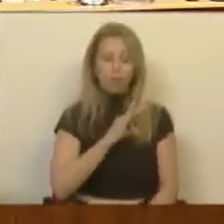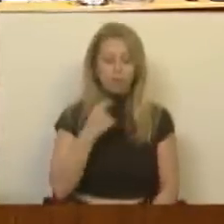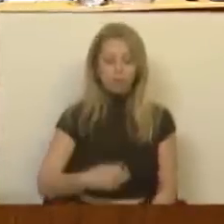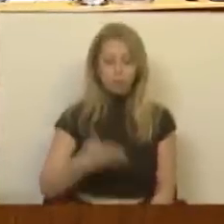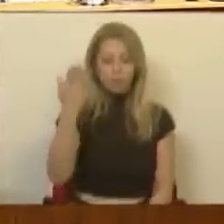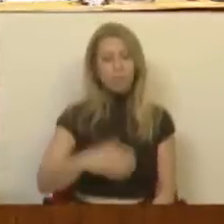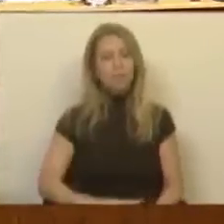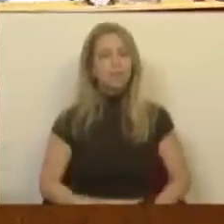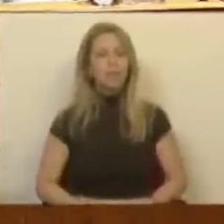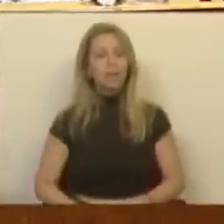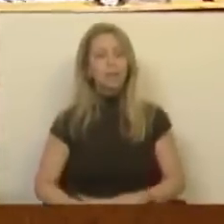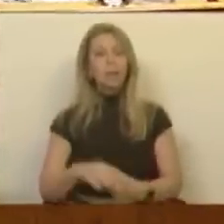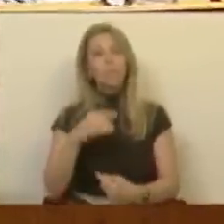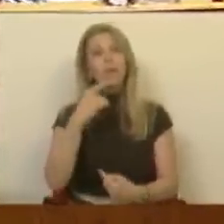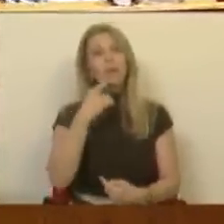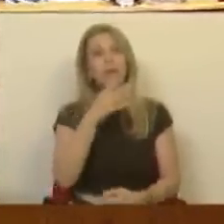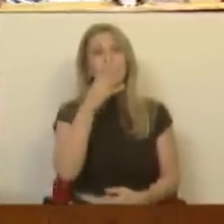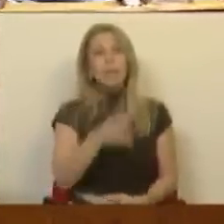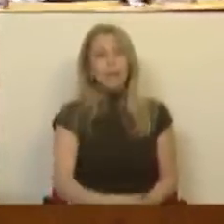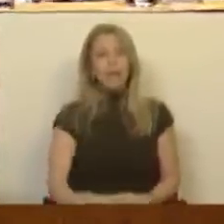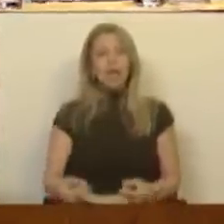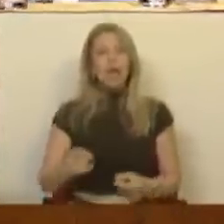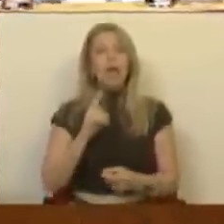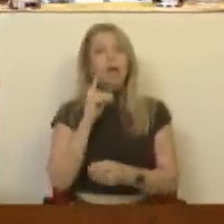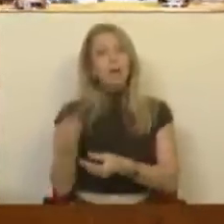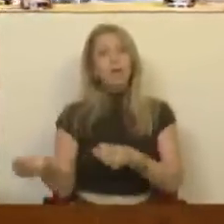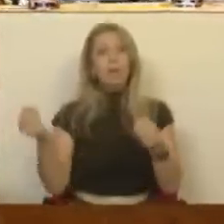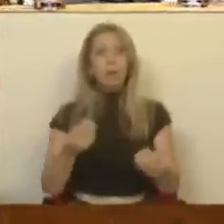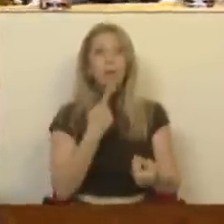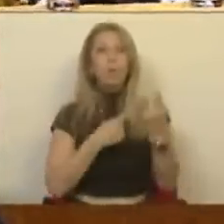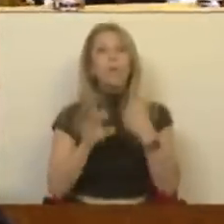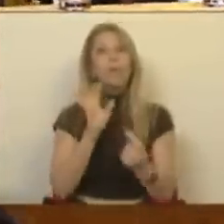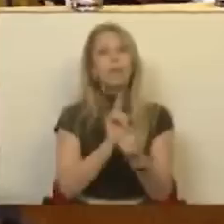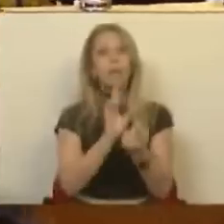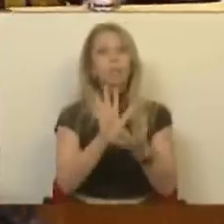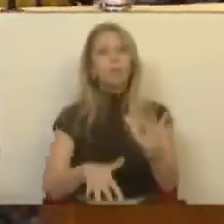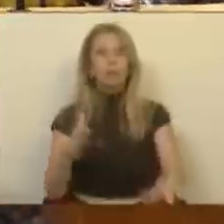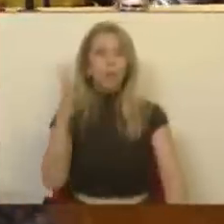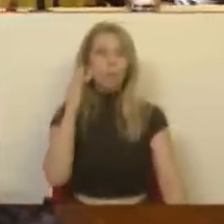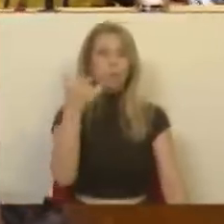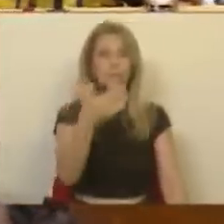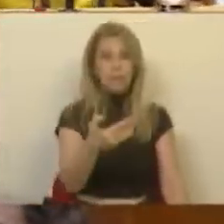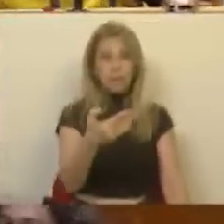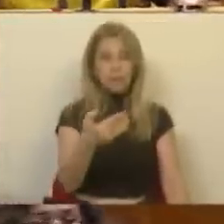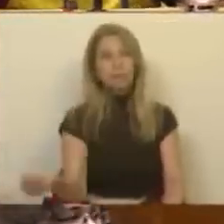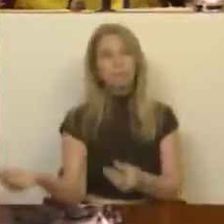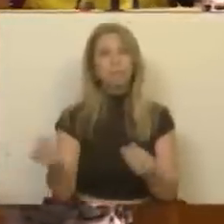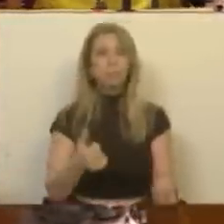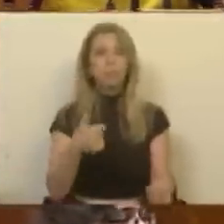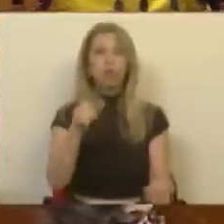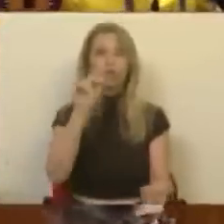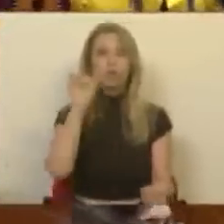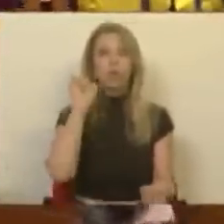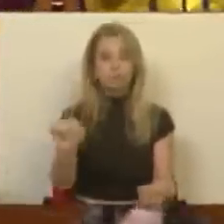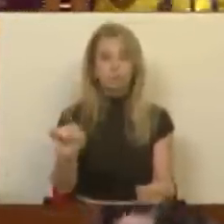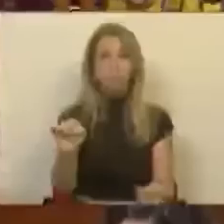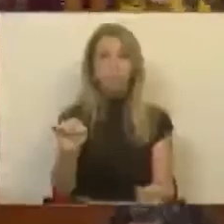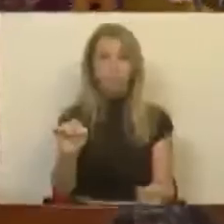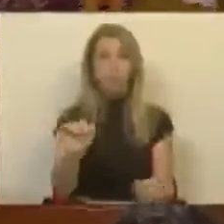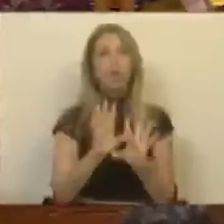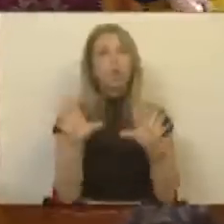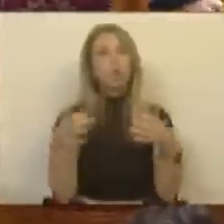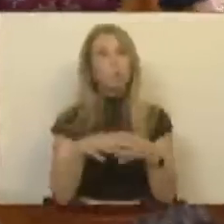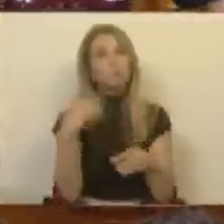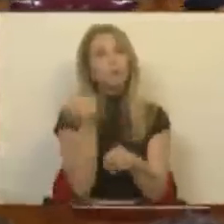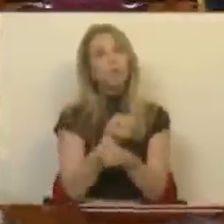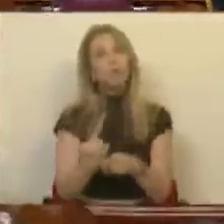senhor presidente para anunciar a entrada do inquérito parlamentar número 7 apresentado pelo bloco de esquerda comissão